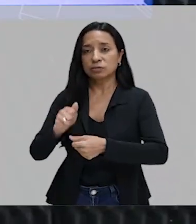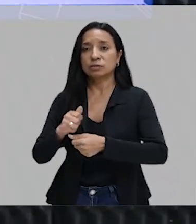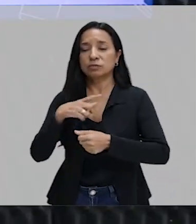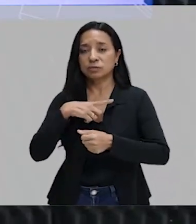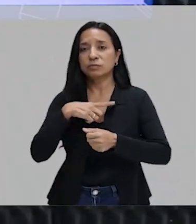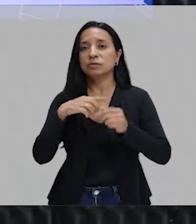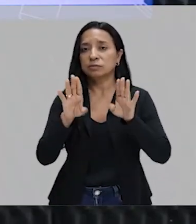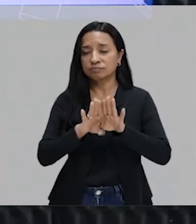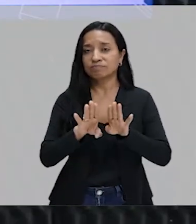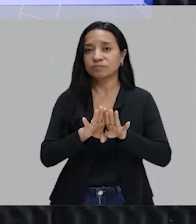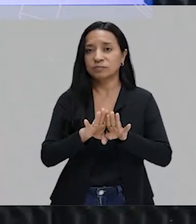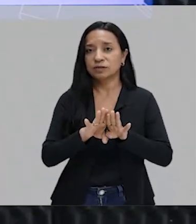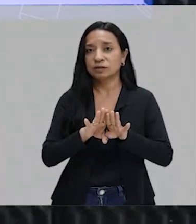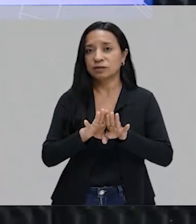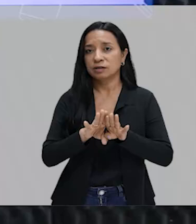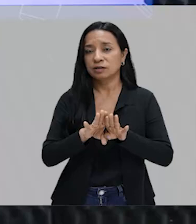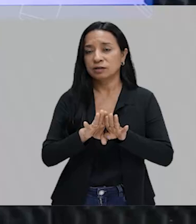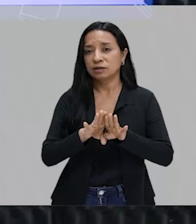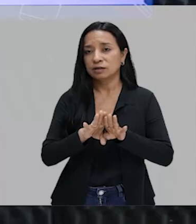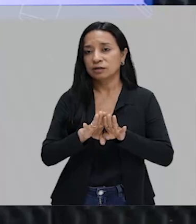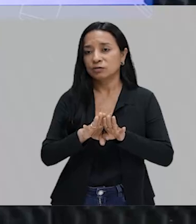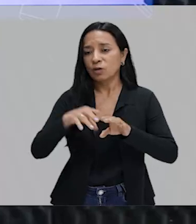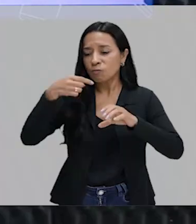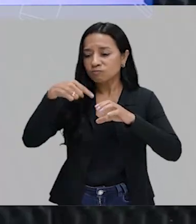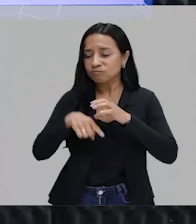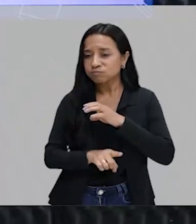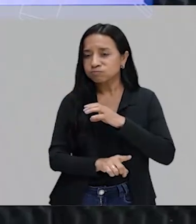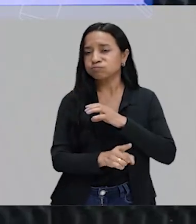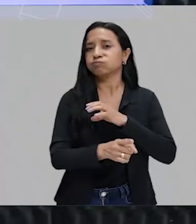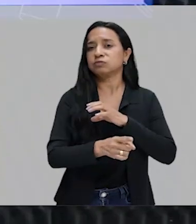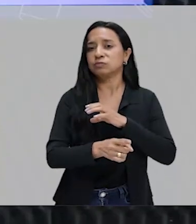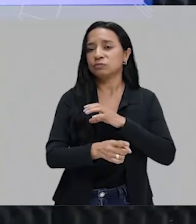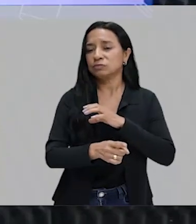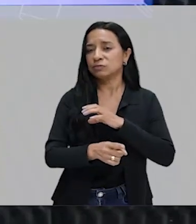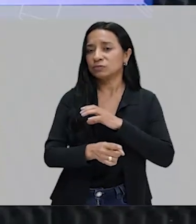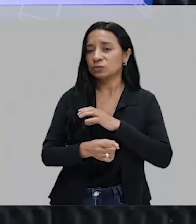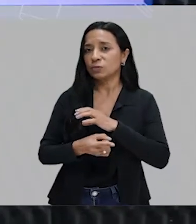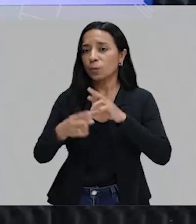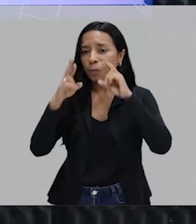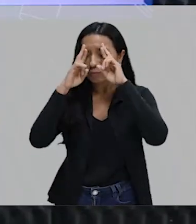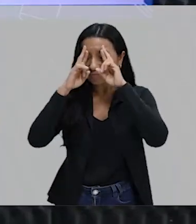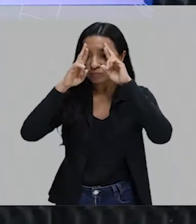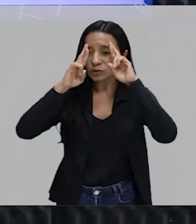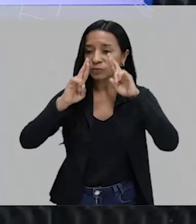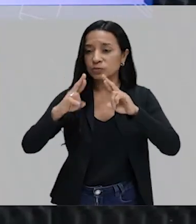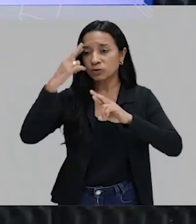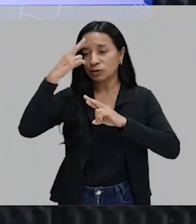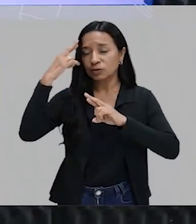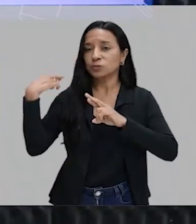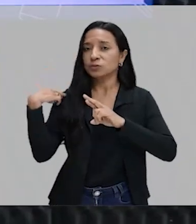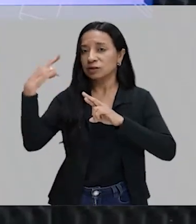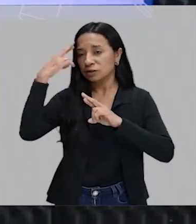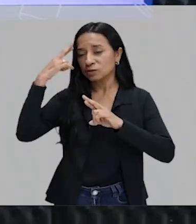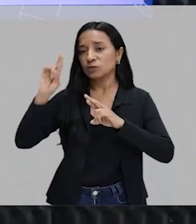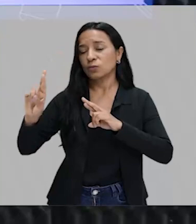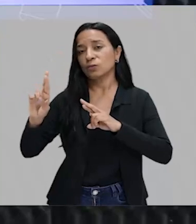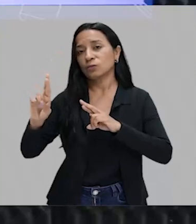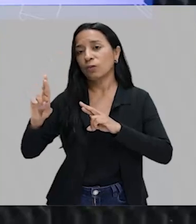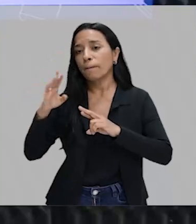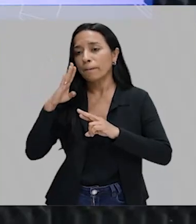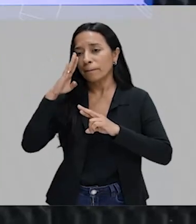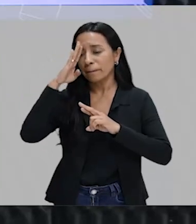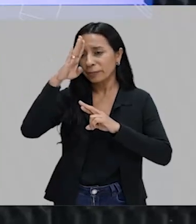também o fundamentalismo religioso, o extremismo religioso, principalmente no Oriente